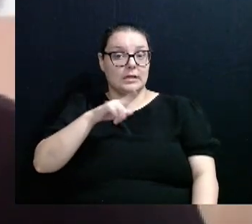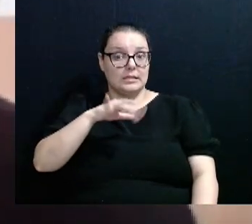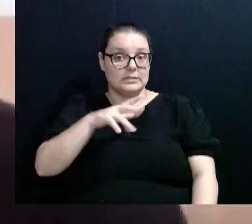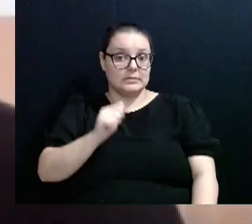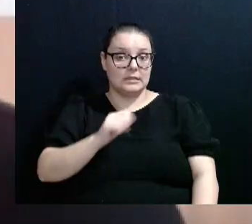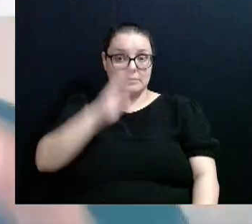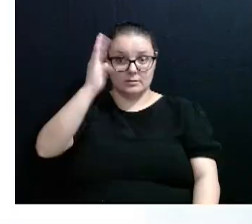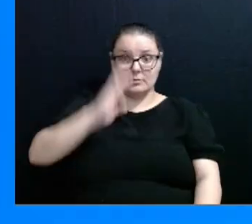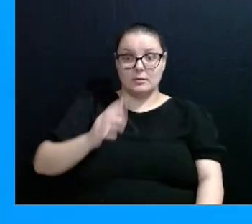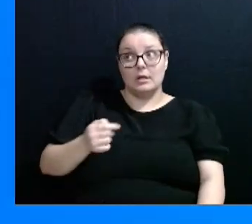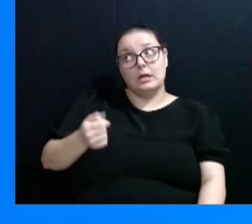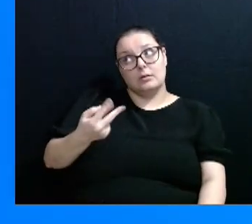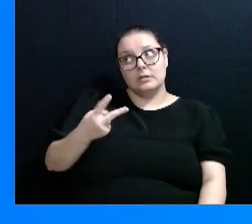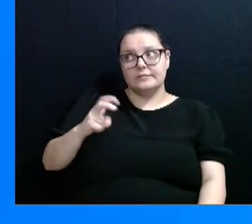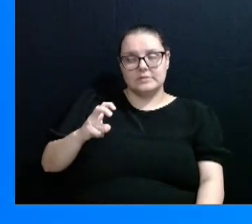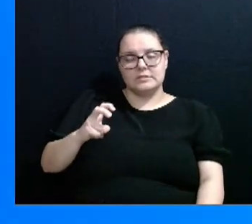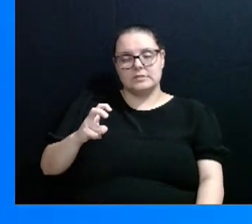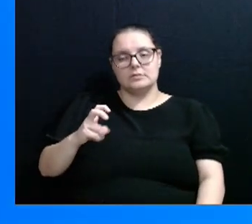25 anos,